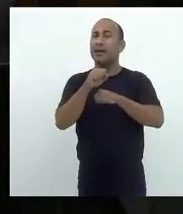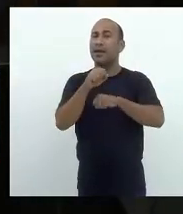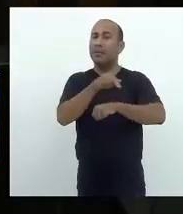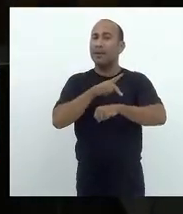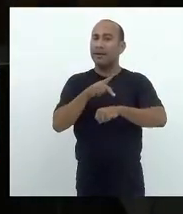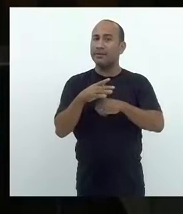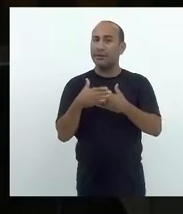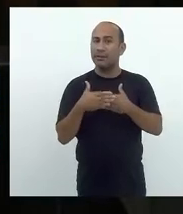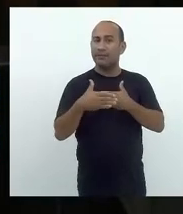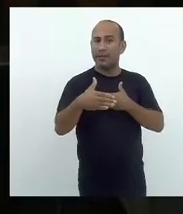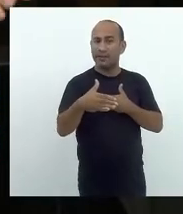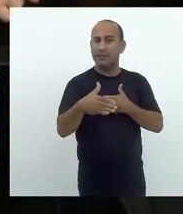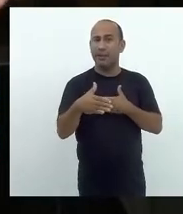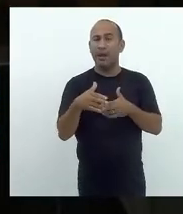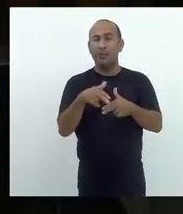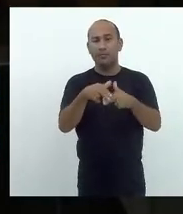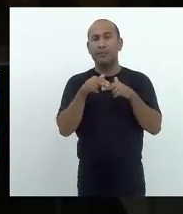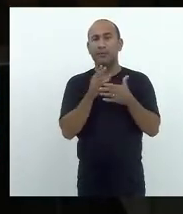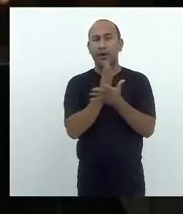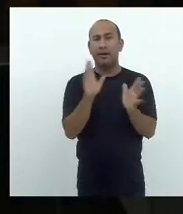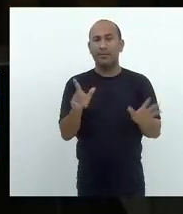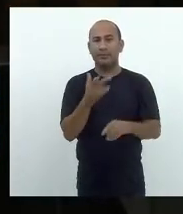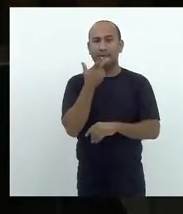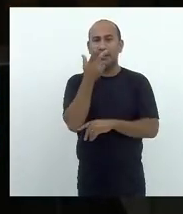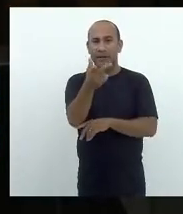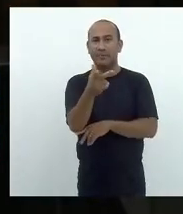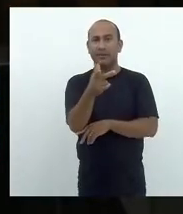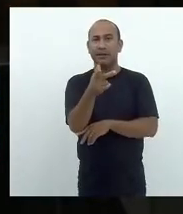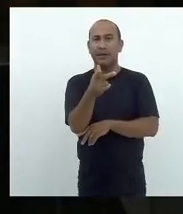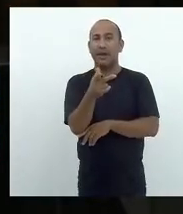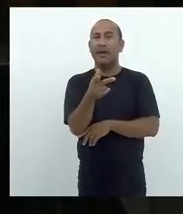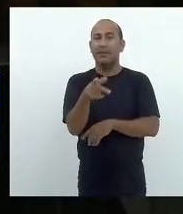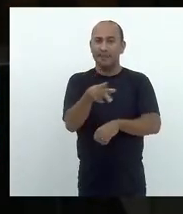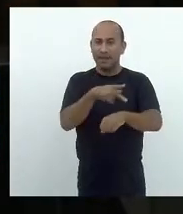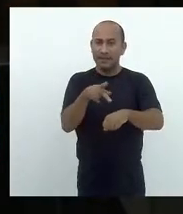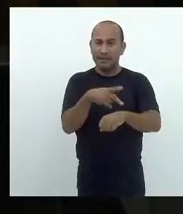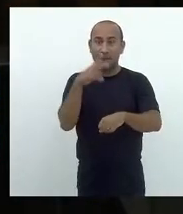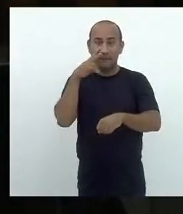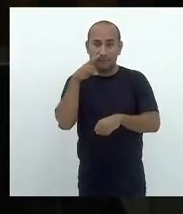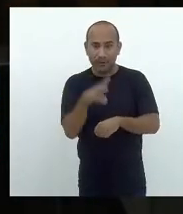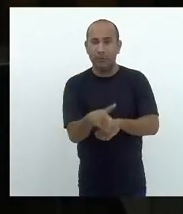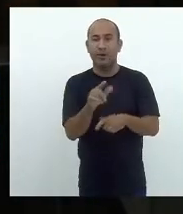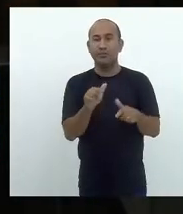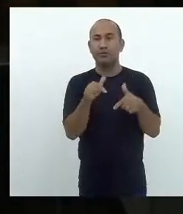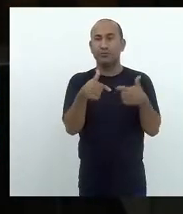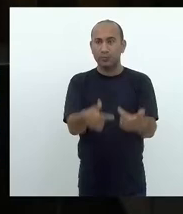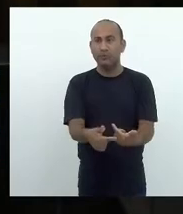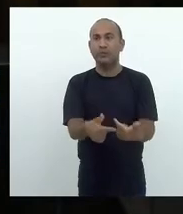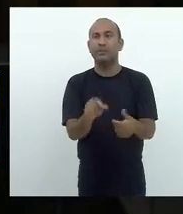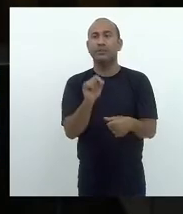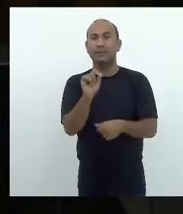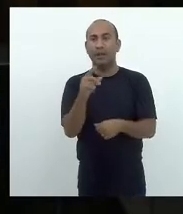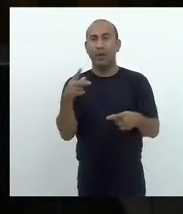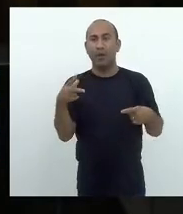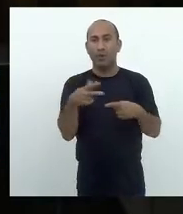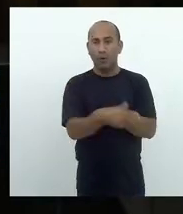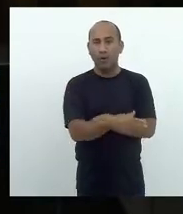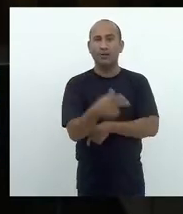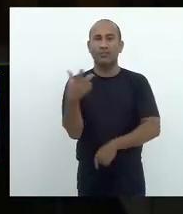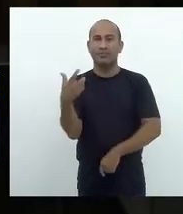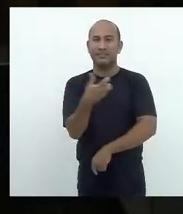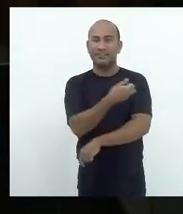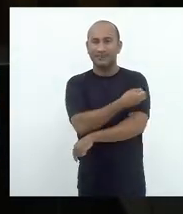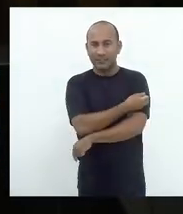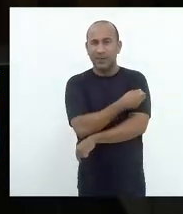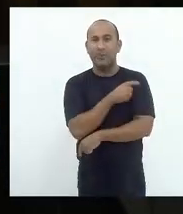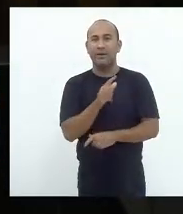frente. E eu concluo falando isso. Nesses países, se viu que o corte de imunização, que dá,